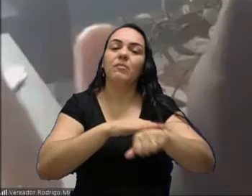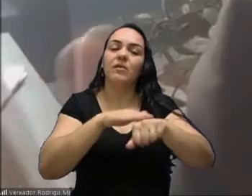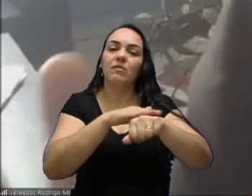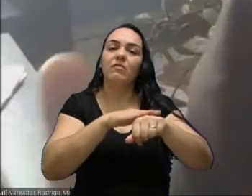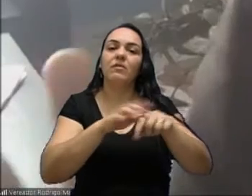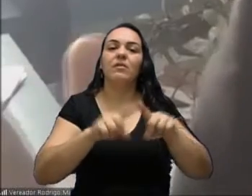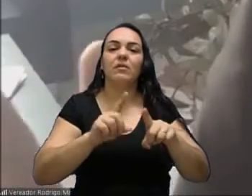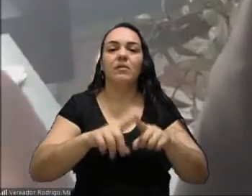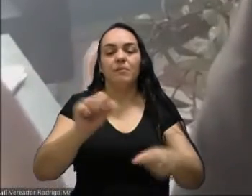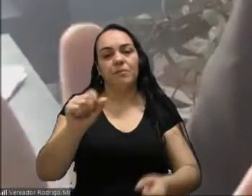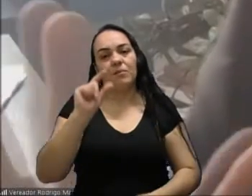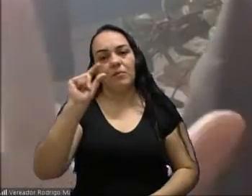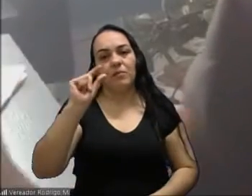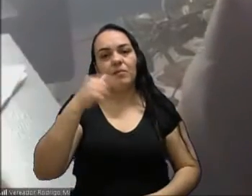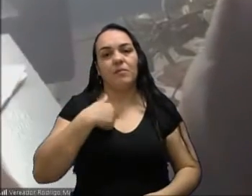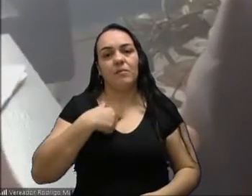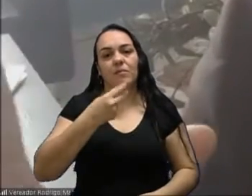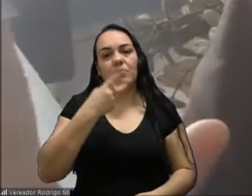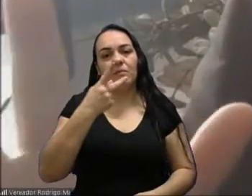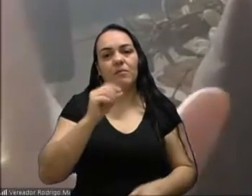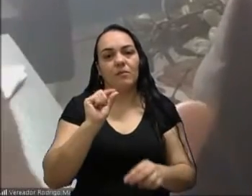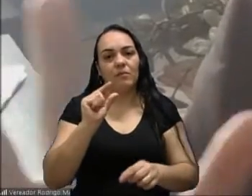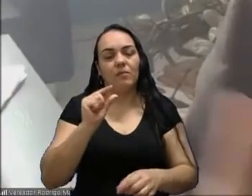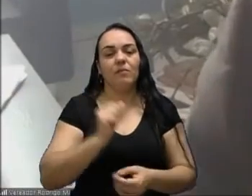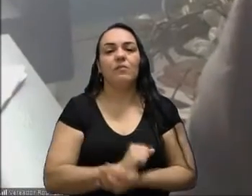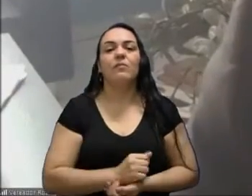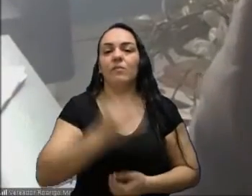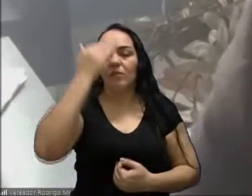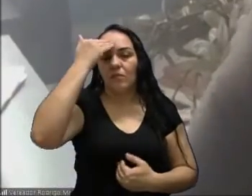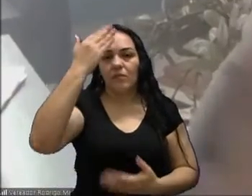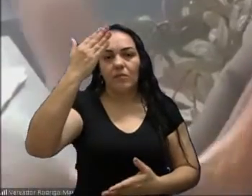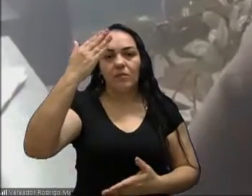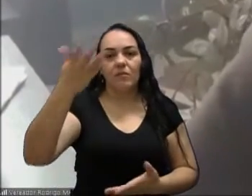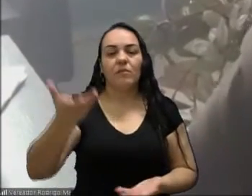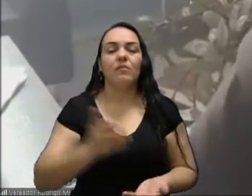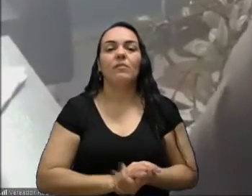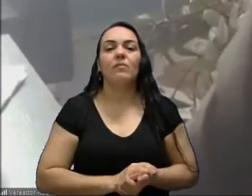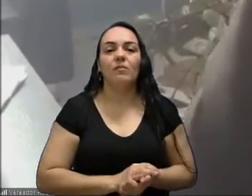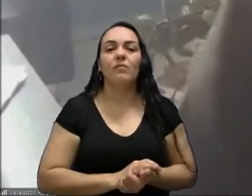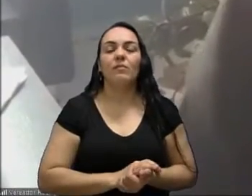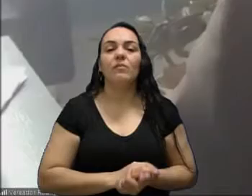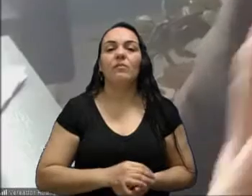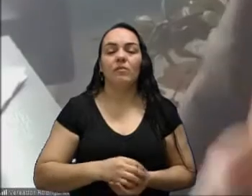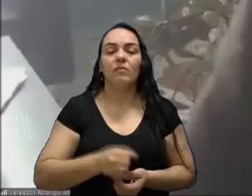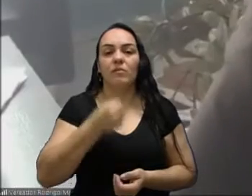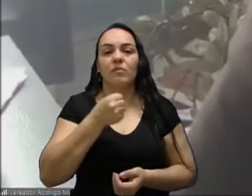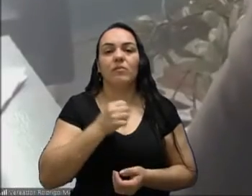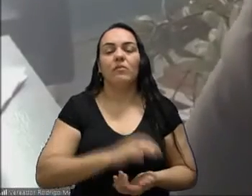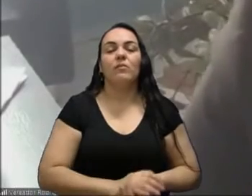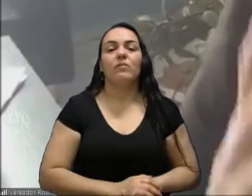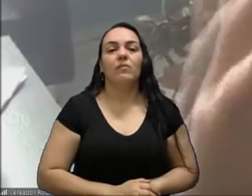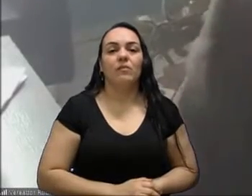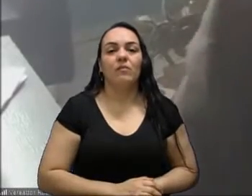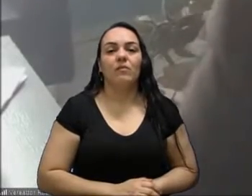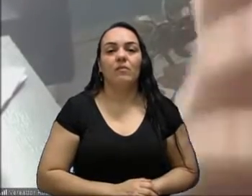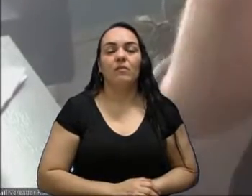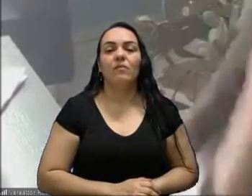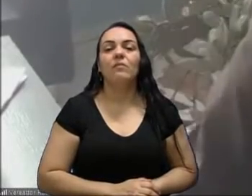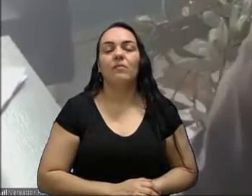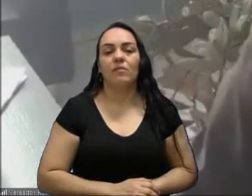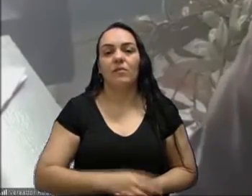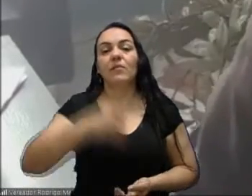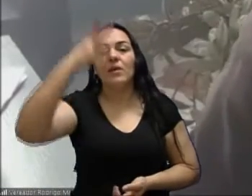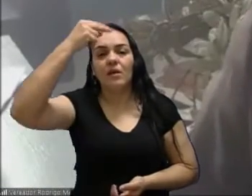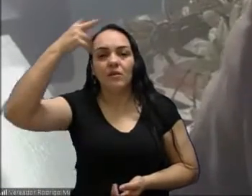parte, primeiramente, obrigado aí, presidente, por abrir o meu microfone, só uma parte. Vereador Paulo, a